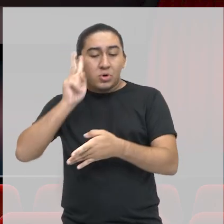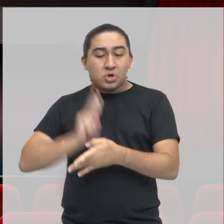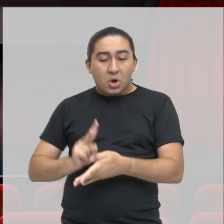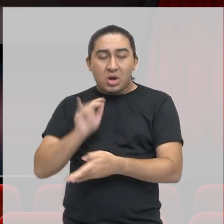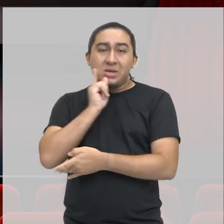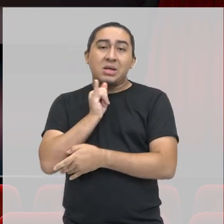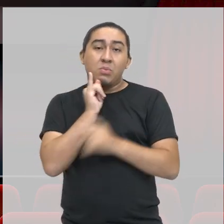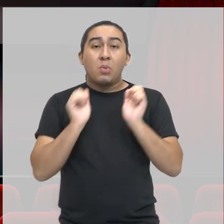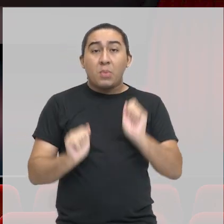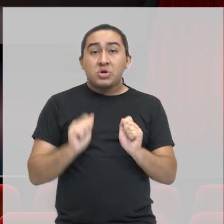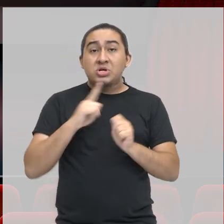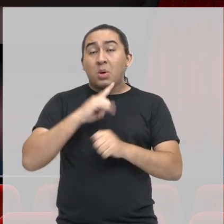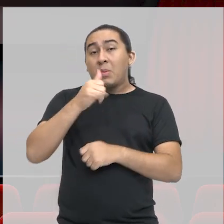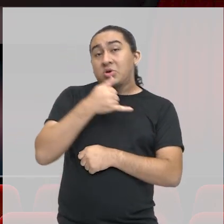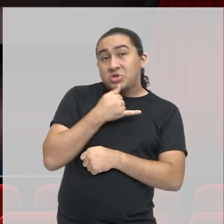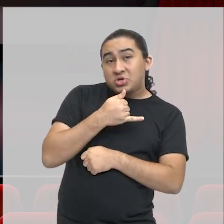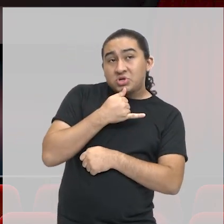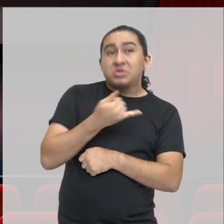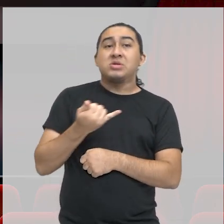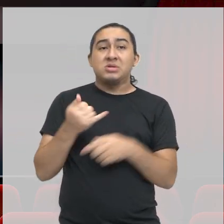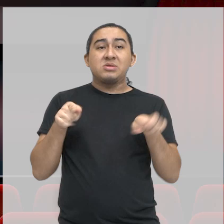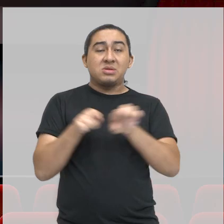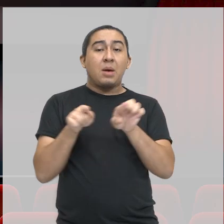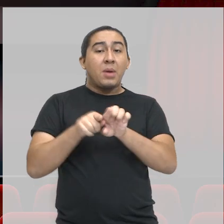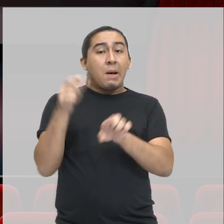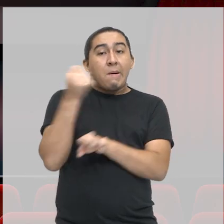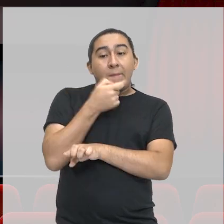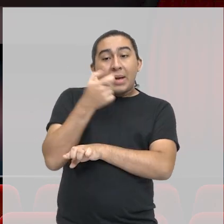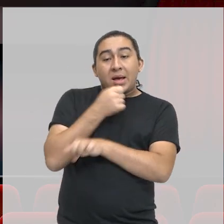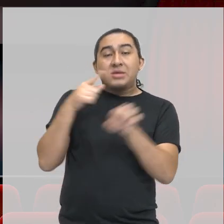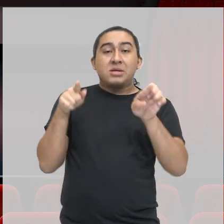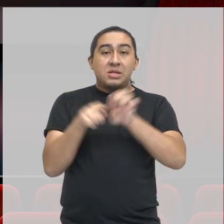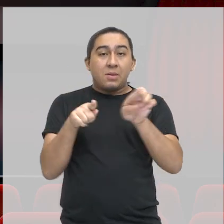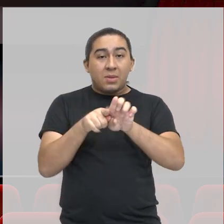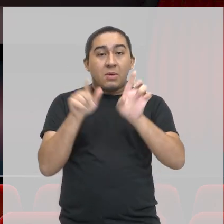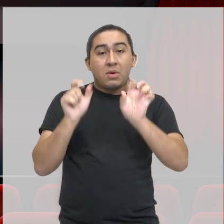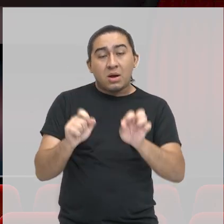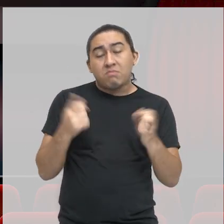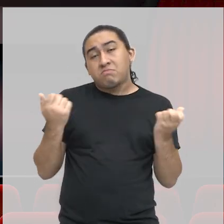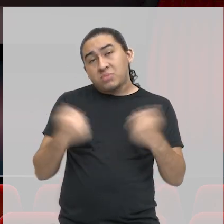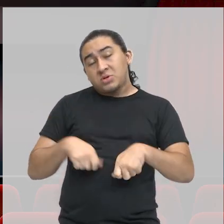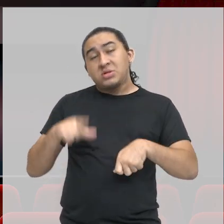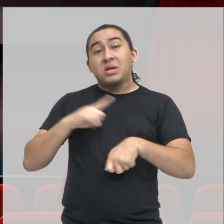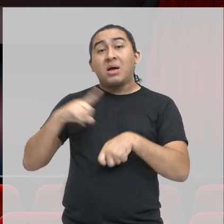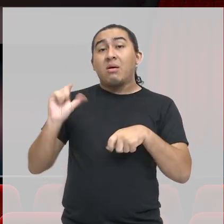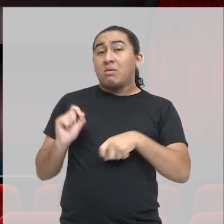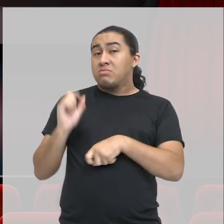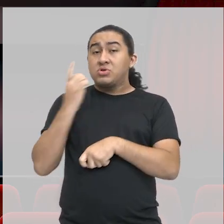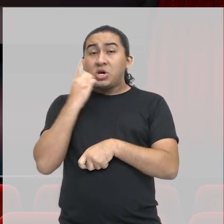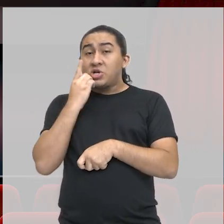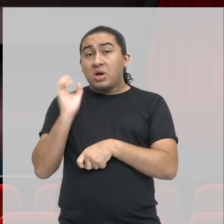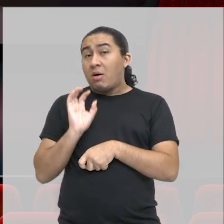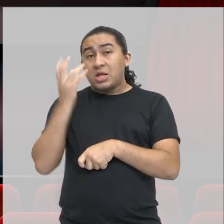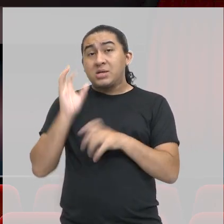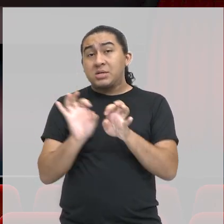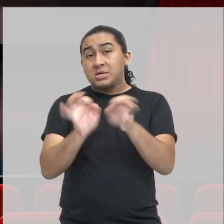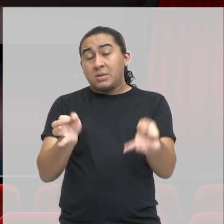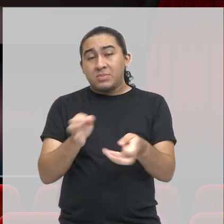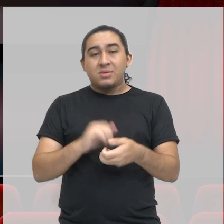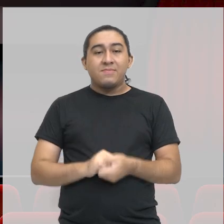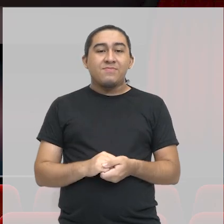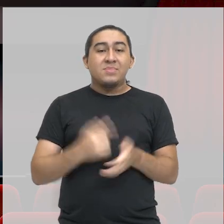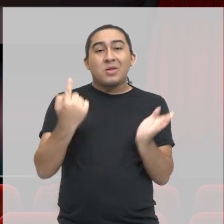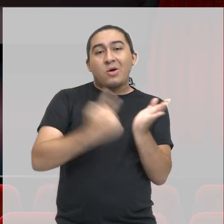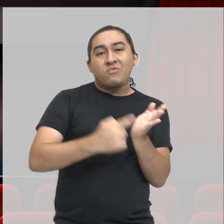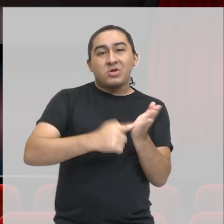história dramática, pode ser uma comédia e pode ser também situações cotidianas. Nós convidamos